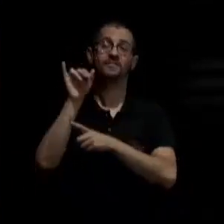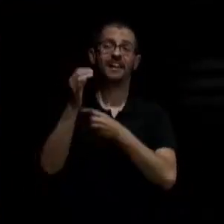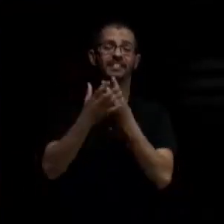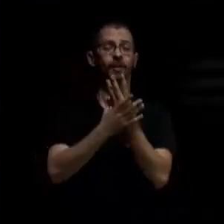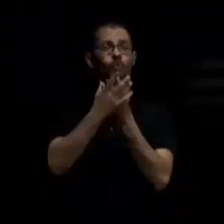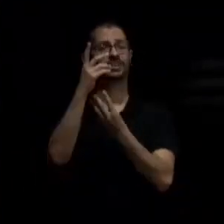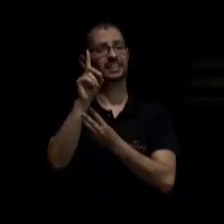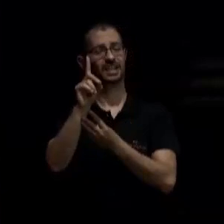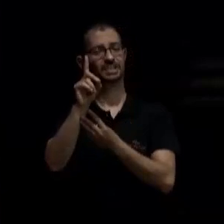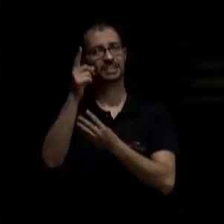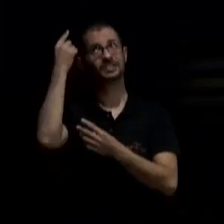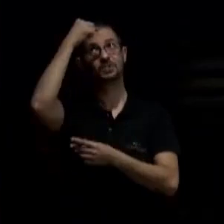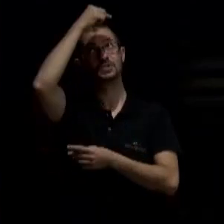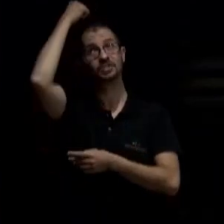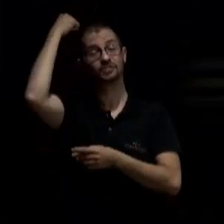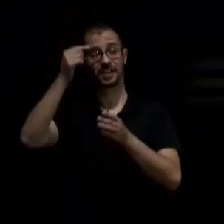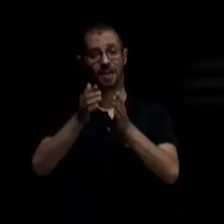sendo santificado pela palavra.